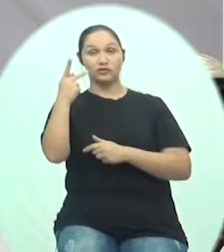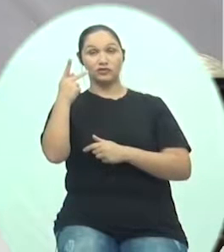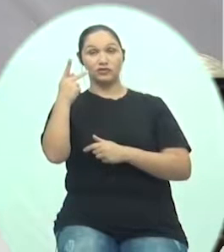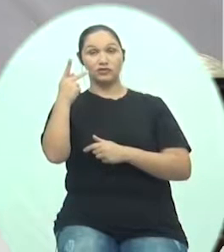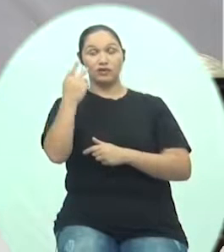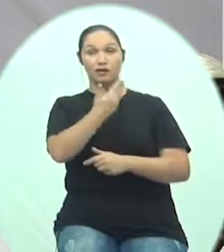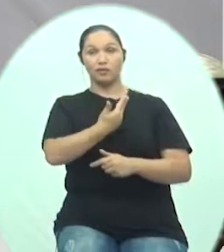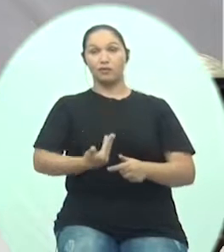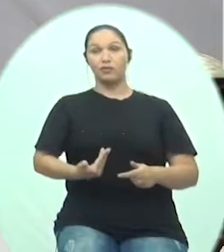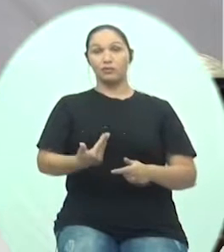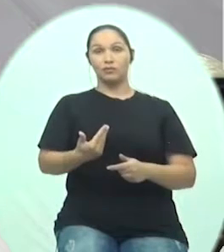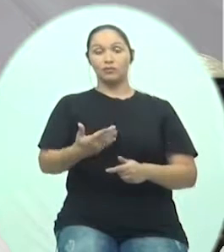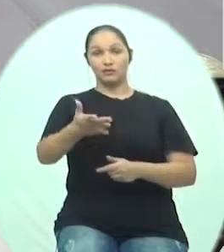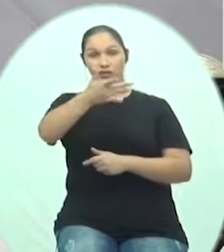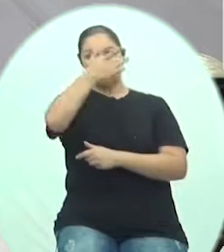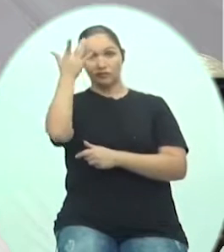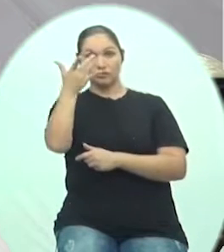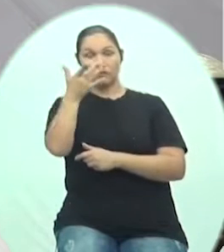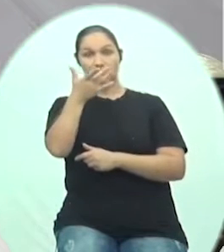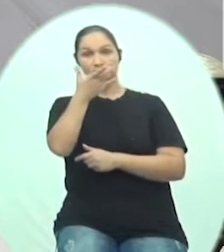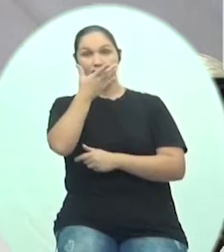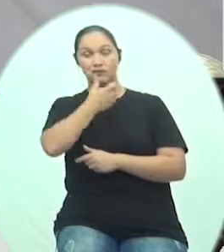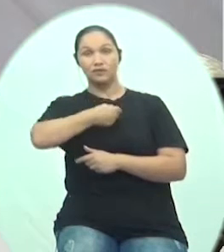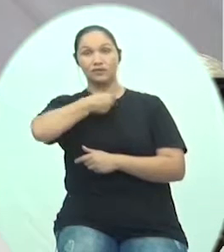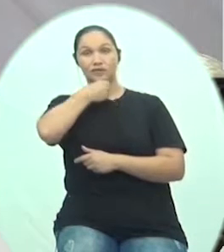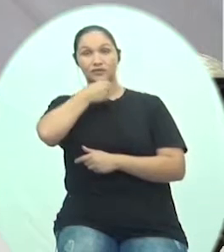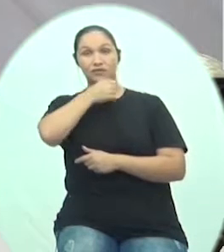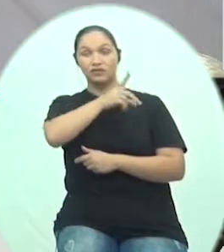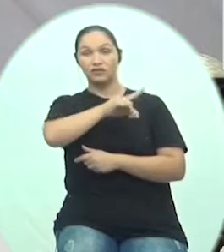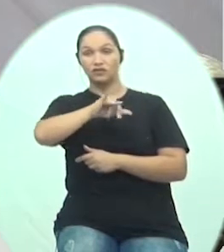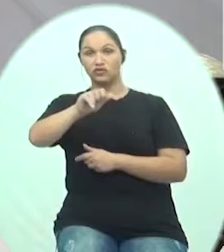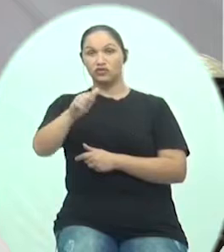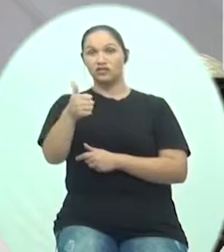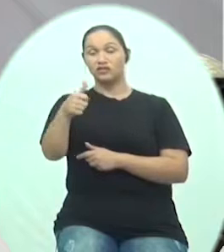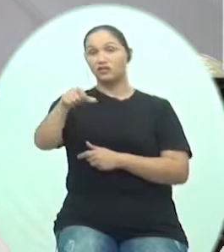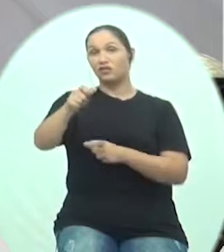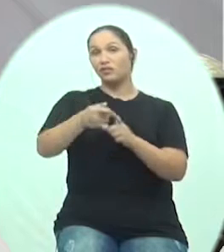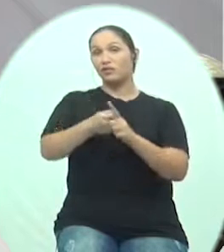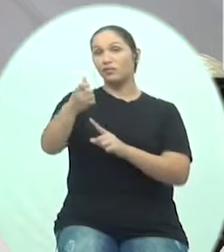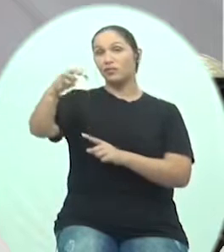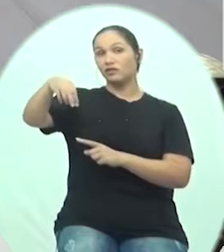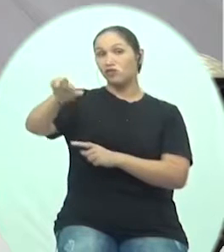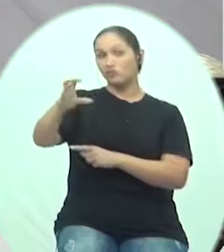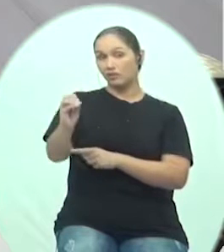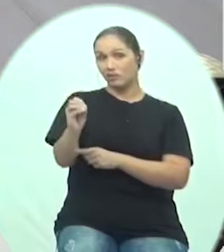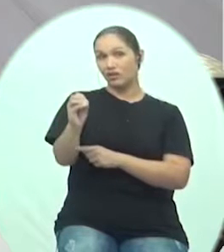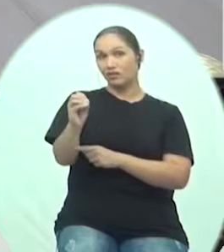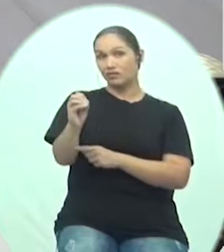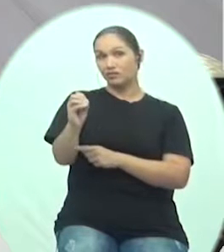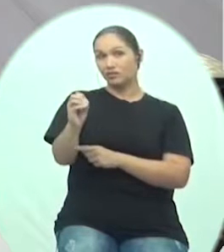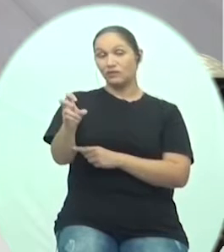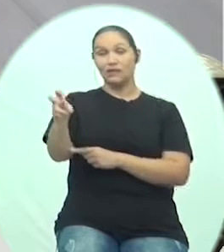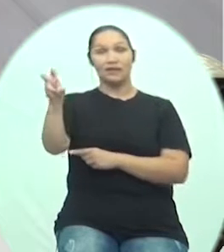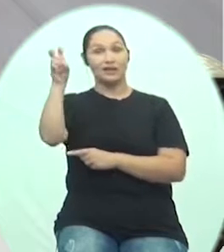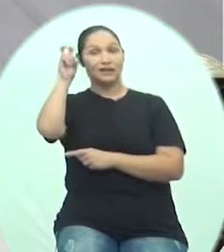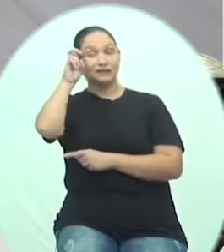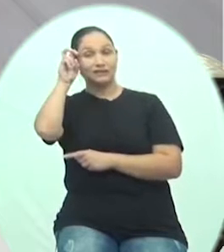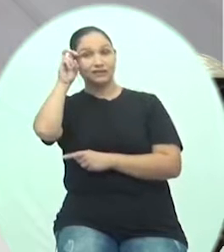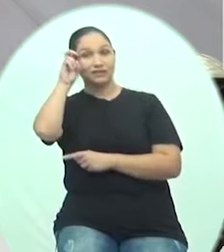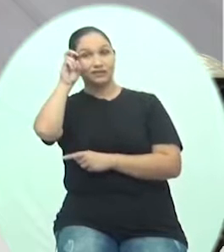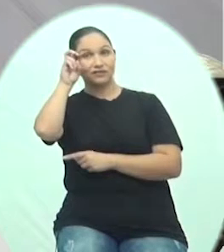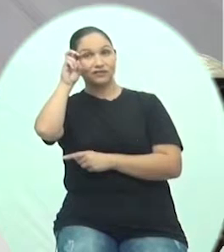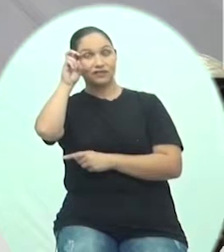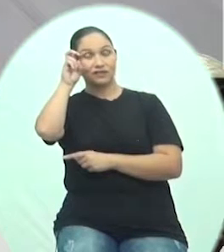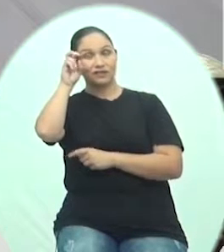qualidade de vida a ser realizado no dia 19 de Março de 2020 quinta-feira às 19 horas no salão